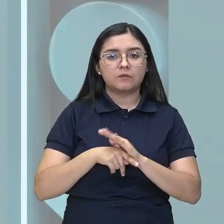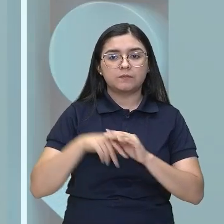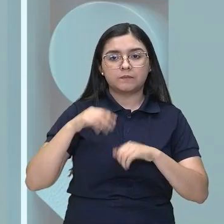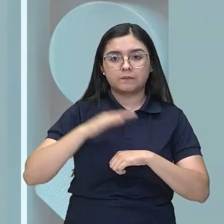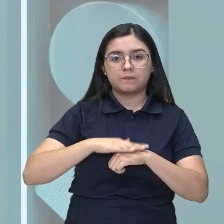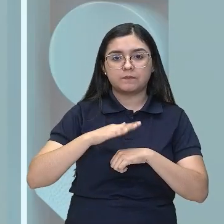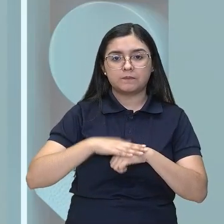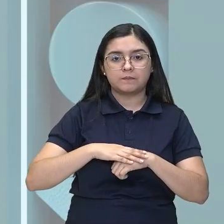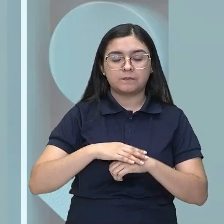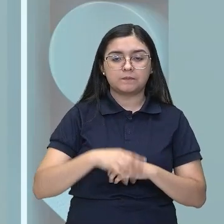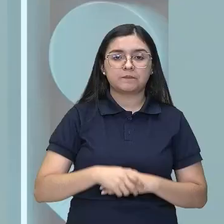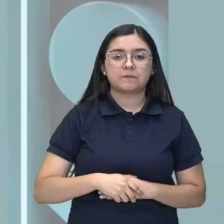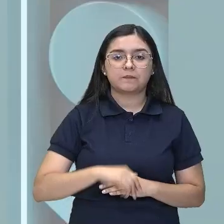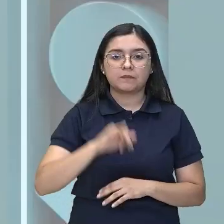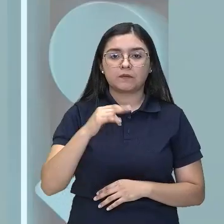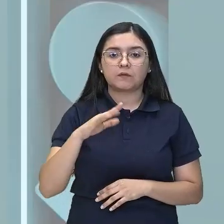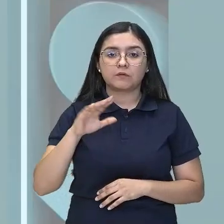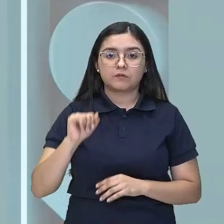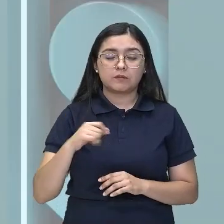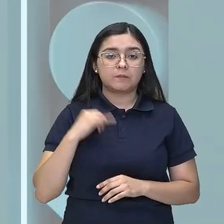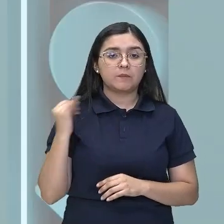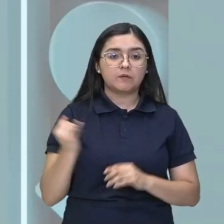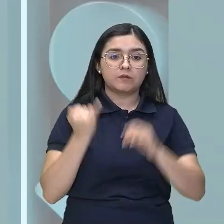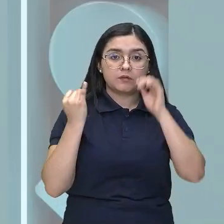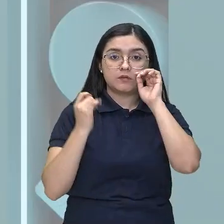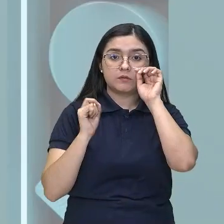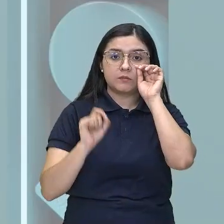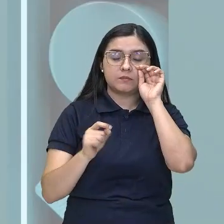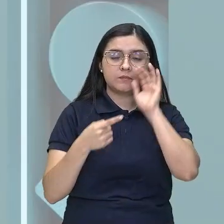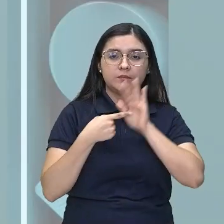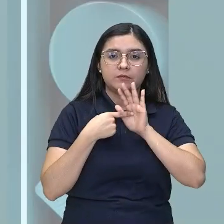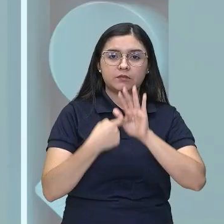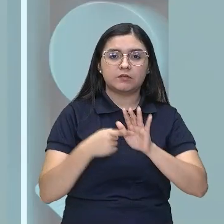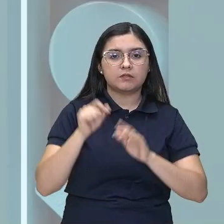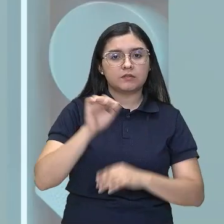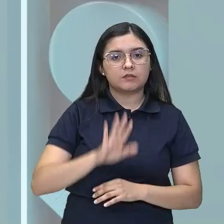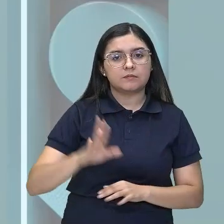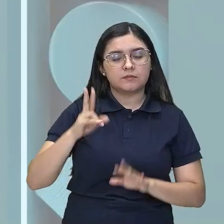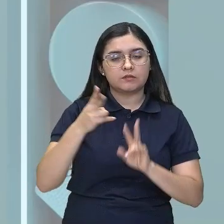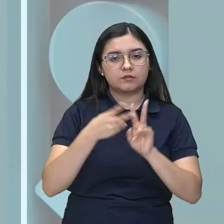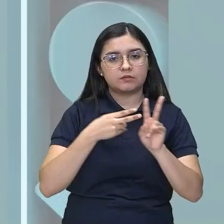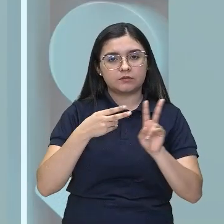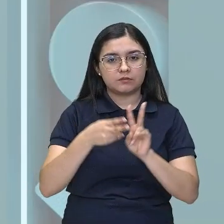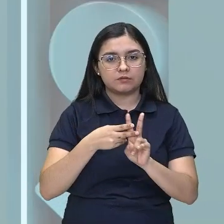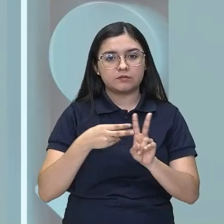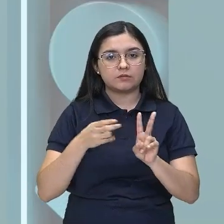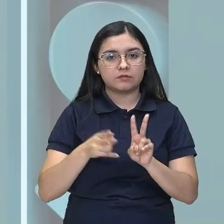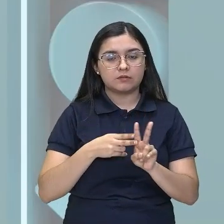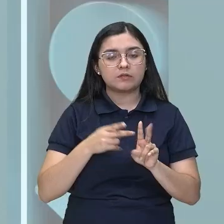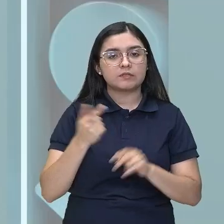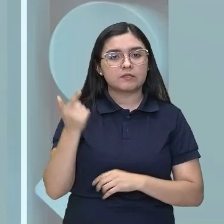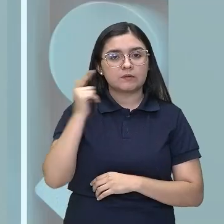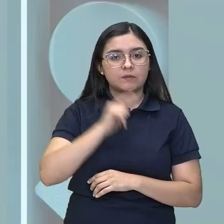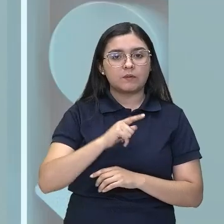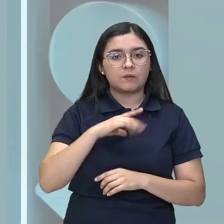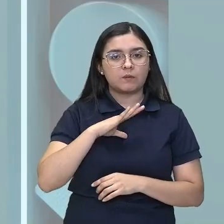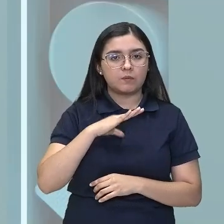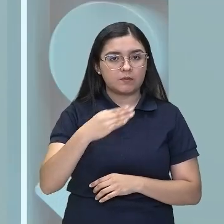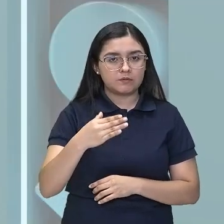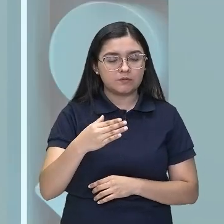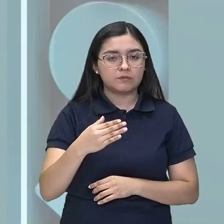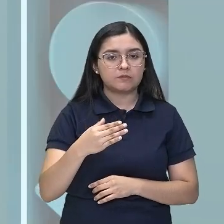Juca Pirama, do nosso querido Gonçalves Dias, é muito importante para trazer essa imagem do indígena como esse guerreiro